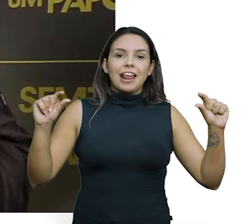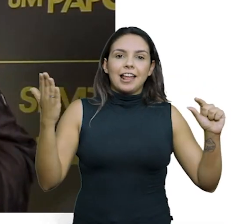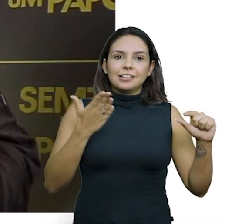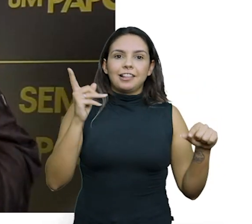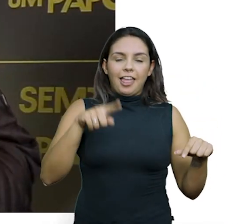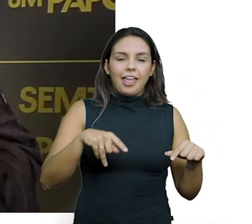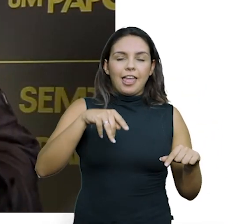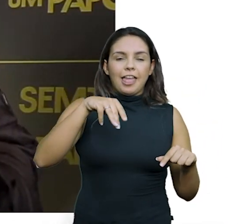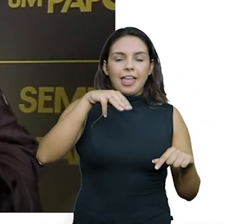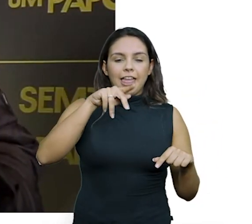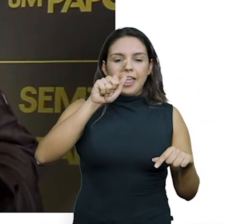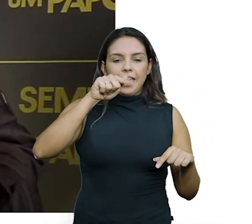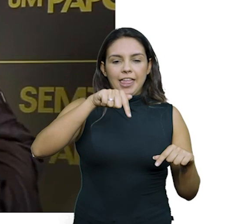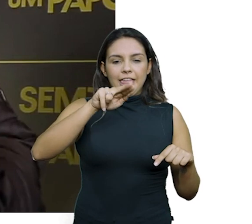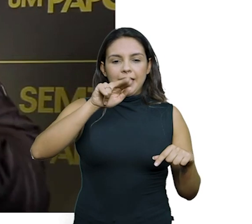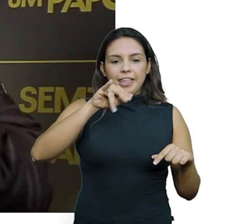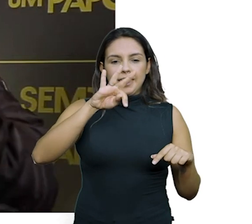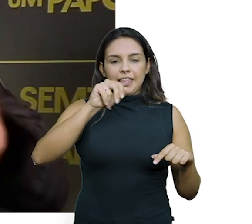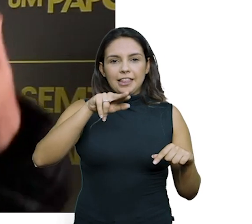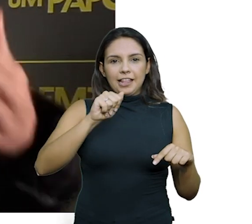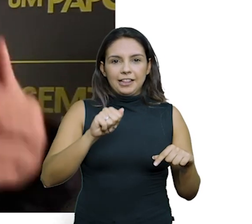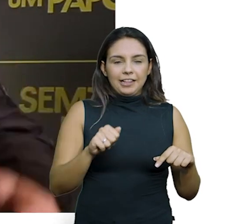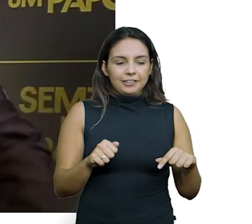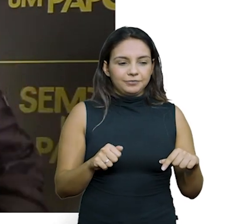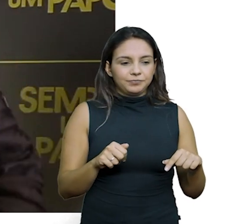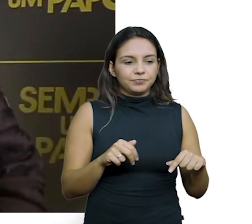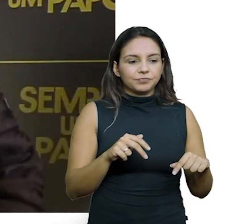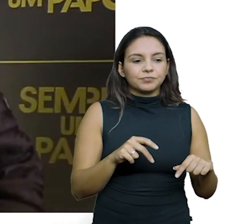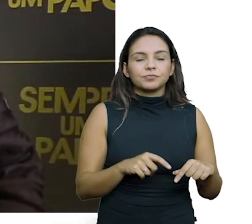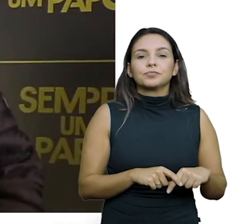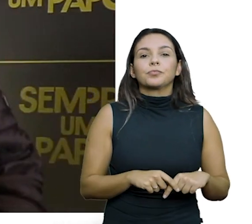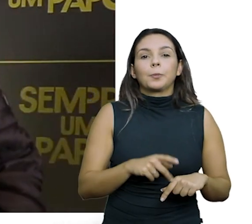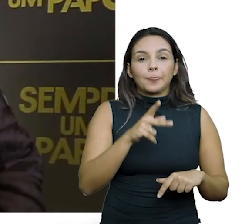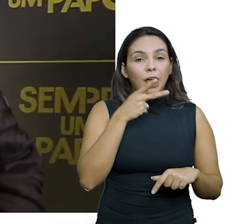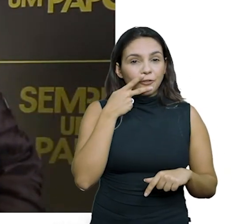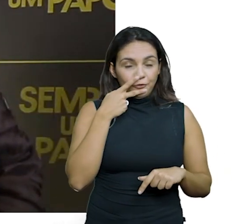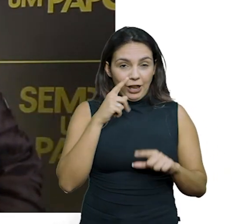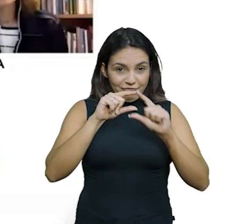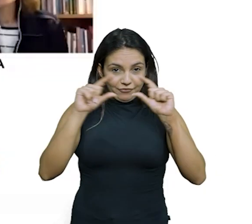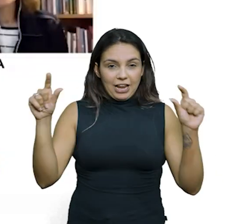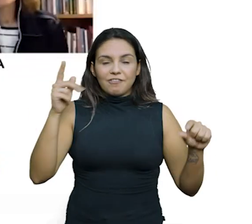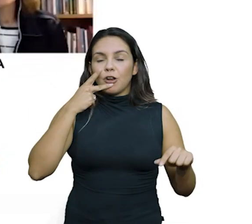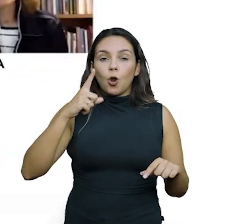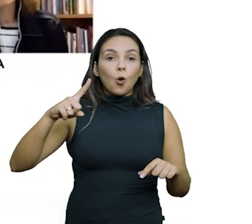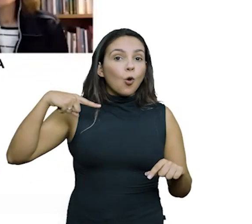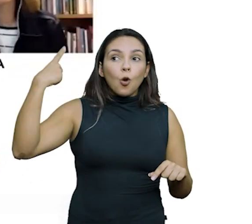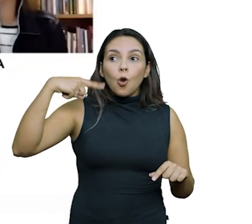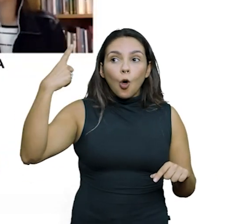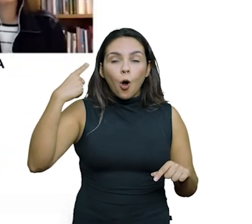Quintana, na minha opinião, que é aquela frase dele: tô louco pra solidão ir embora para poder ficar sozinho.